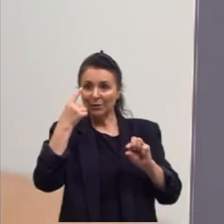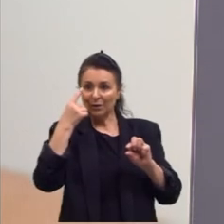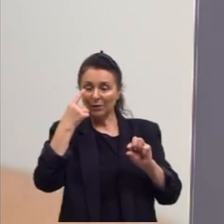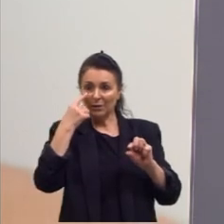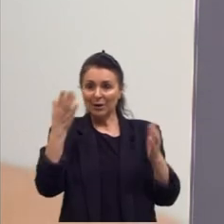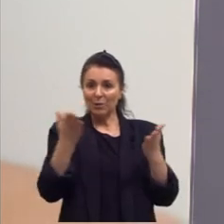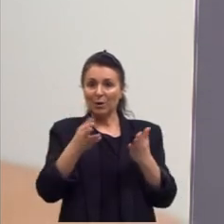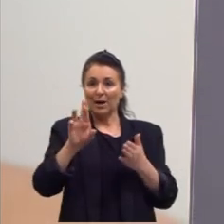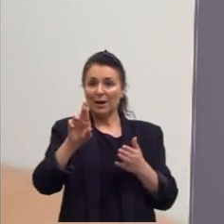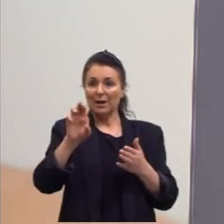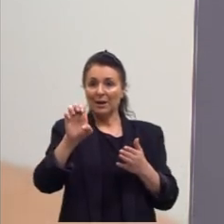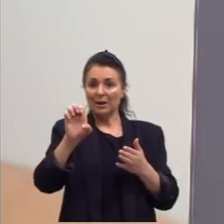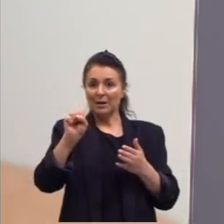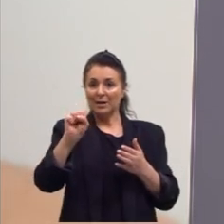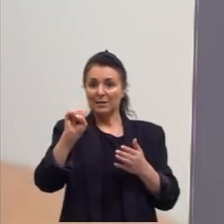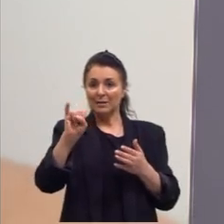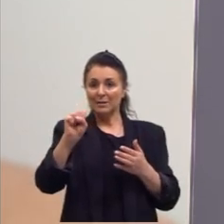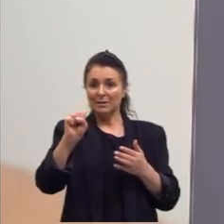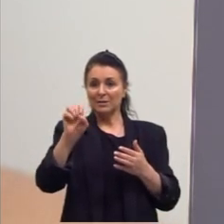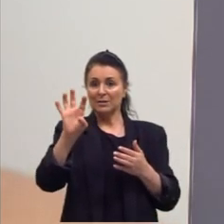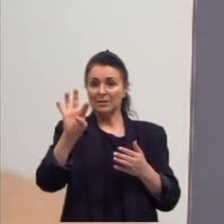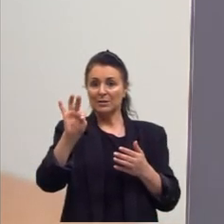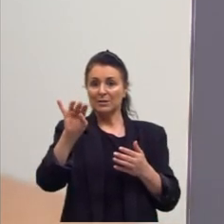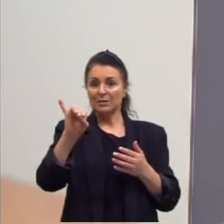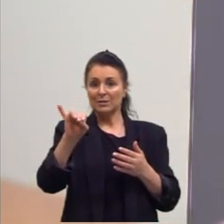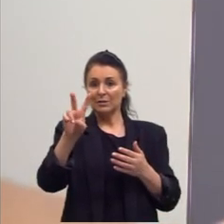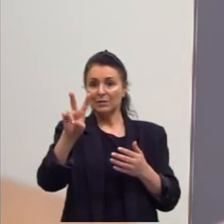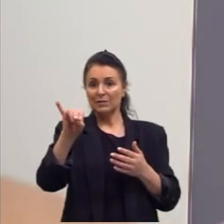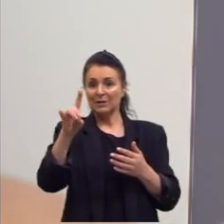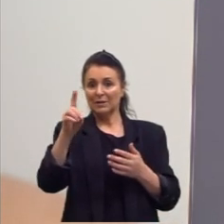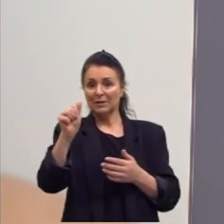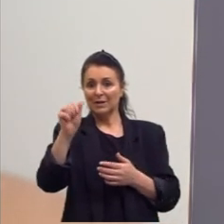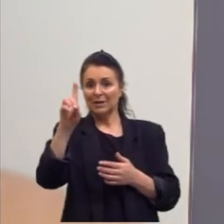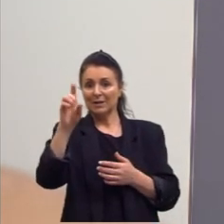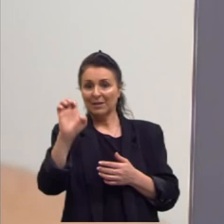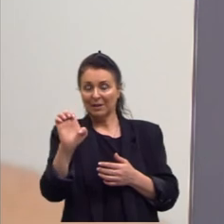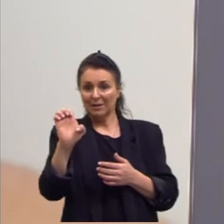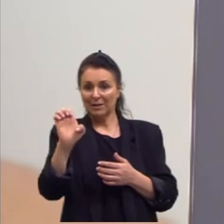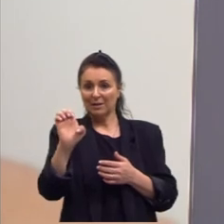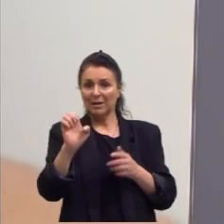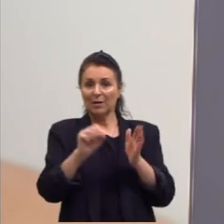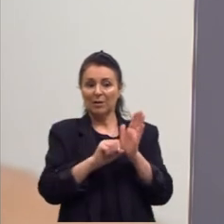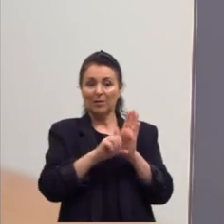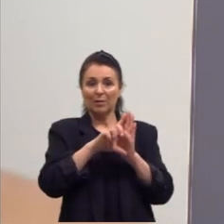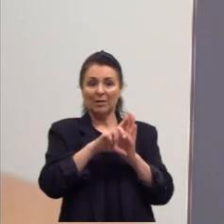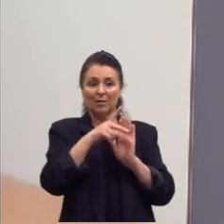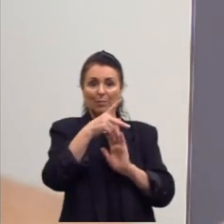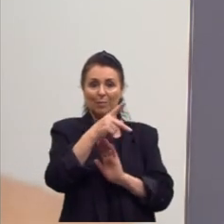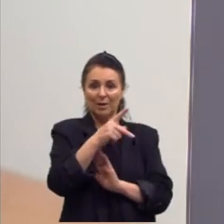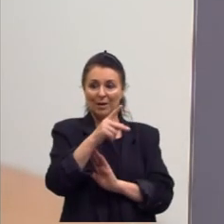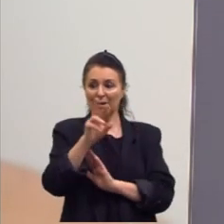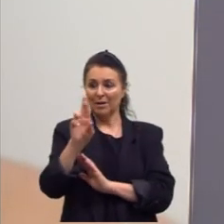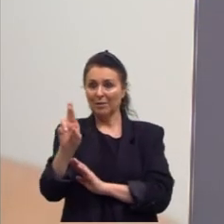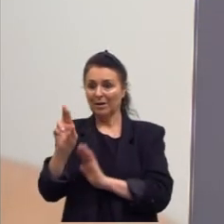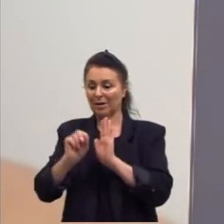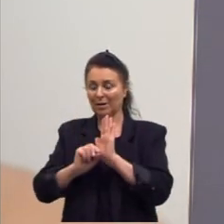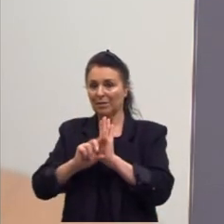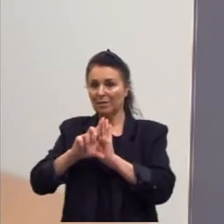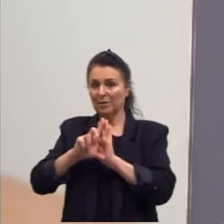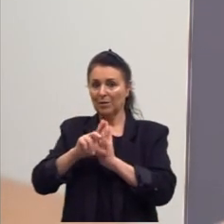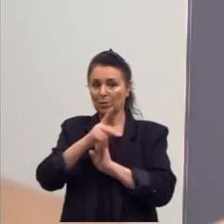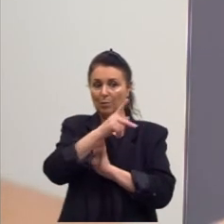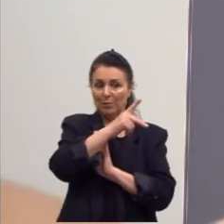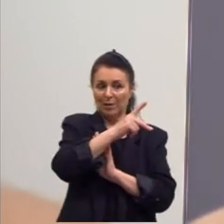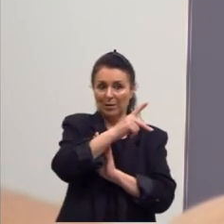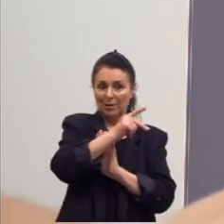mexi na resistividade do material o que que estão aumentando de tamanho o p e o seu aumentei p